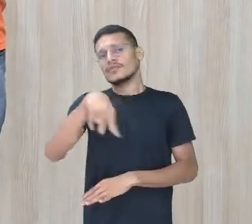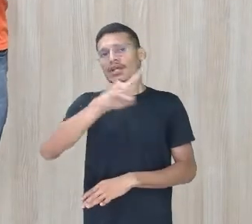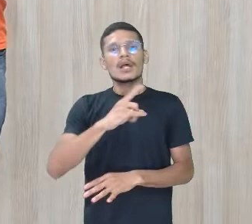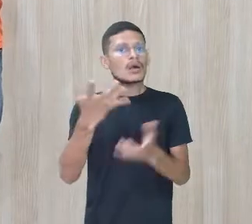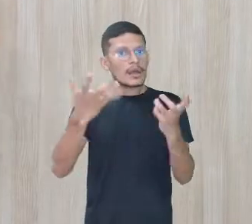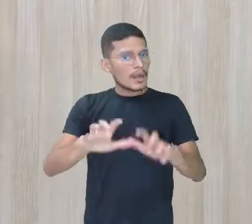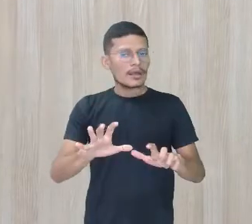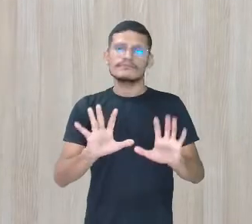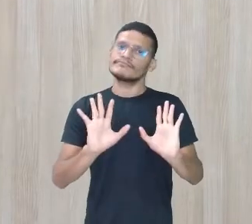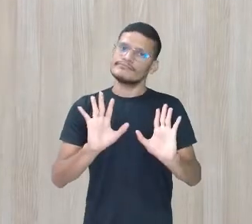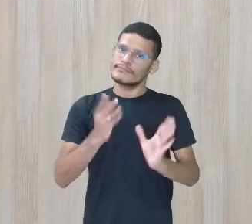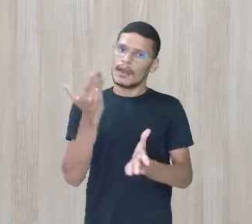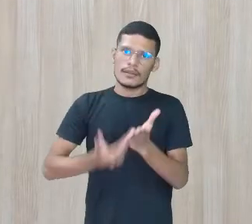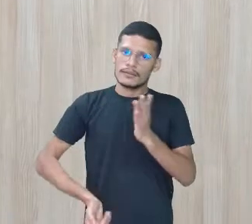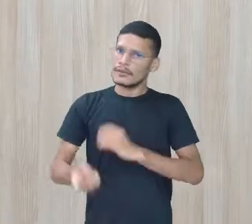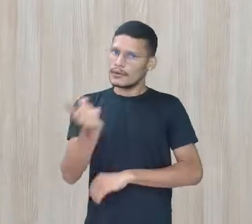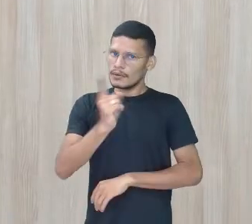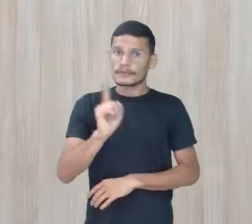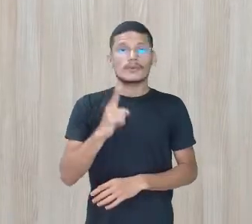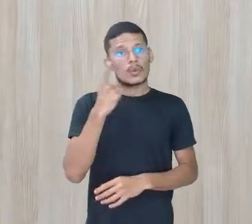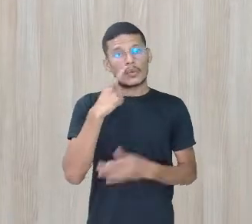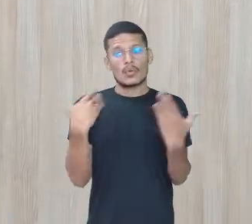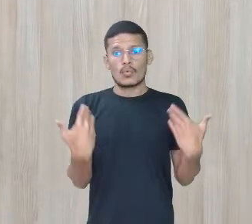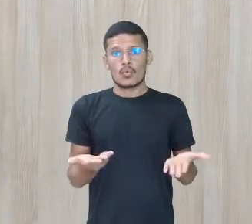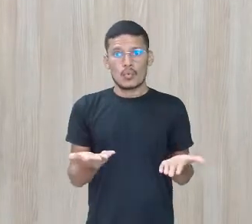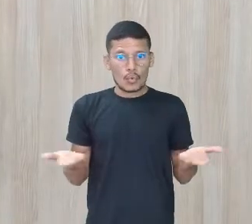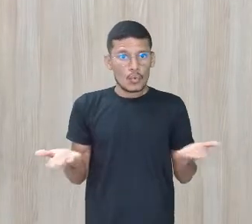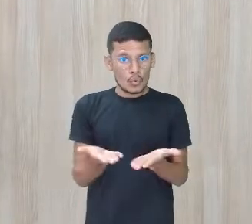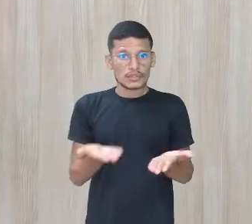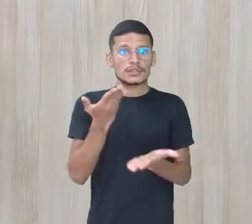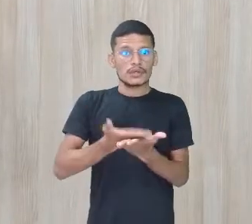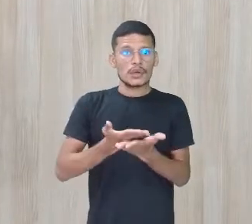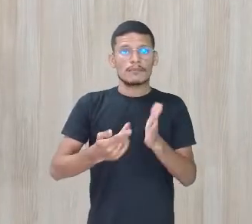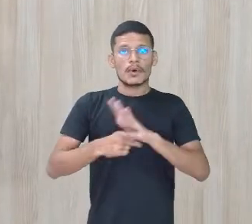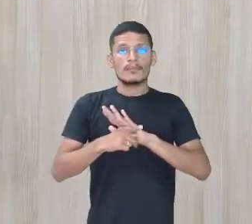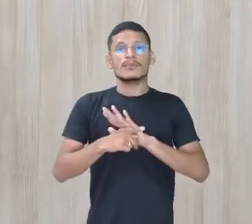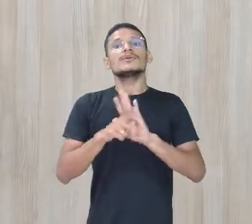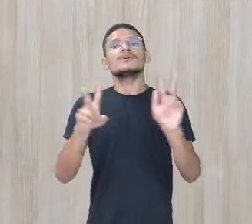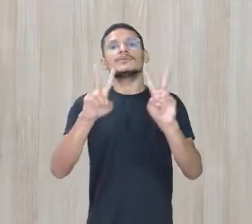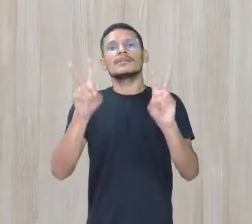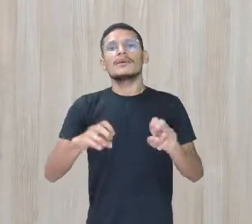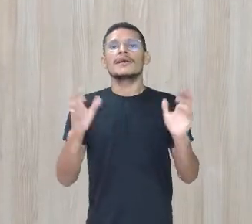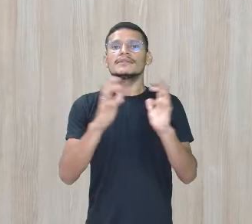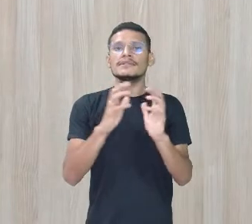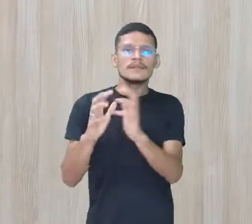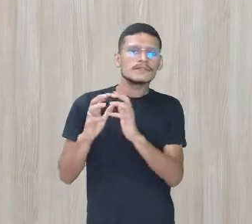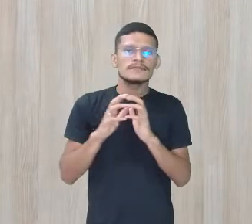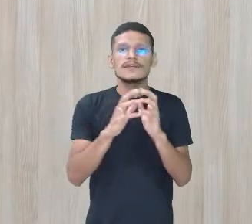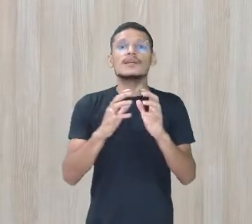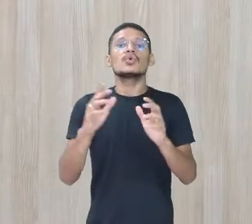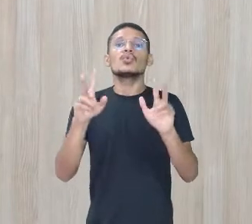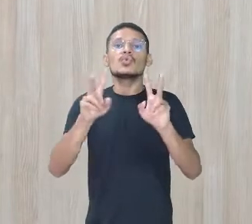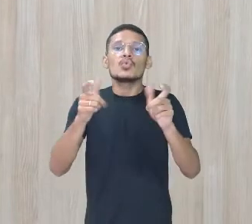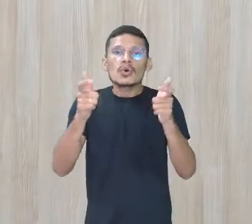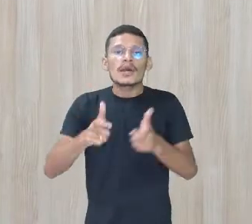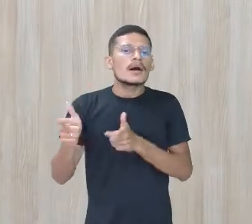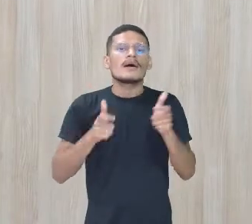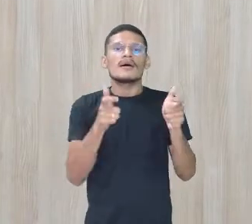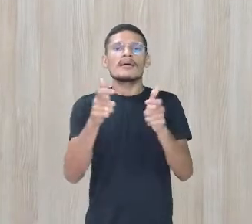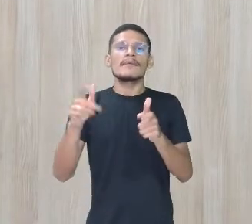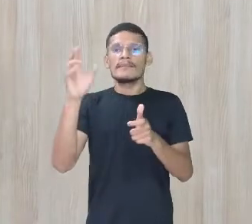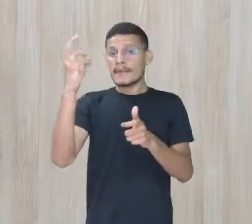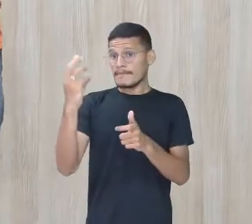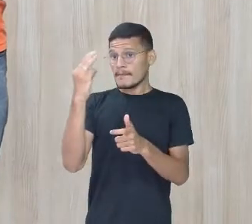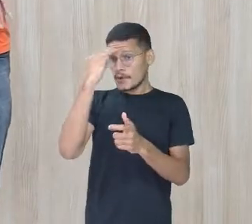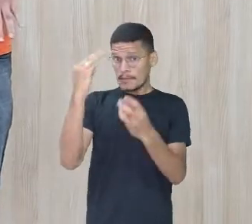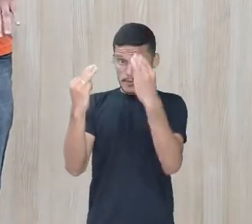quer. Gente, ó, o nosso tema da aula de História do Recife hoje é justamente os lugares de memória da escravidão, da resistência e